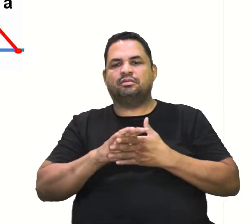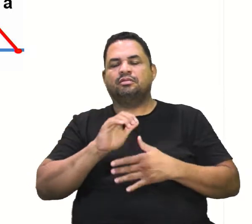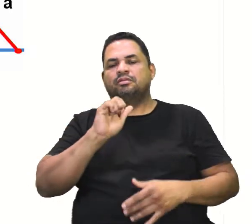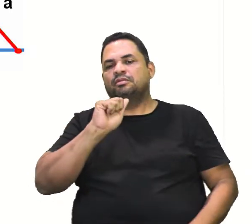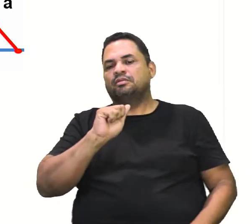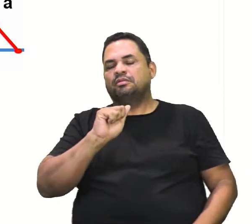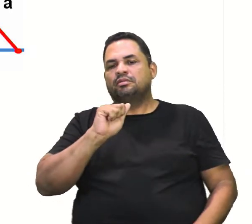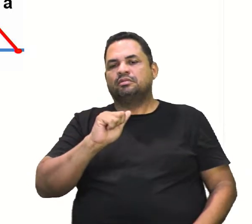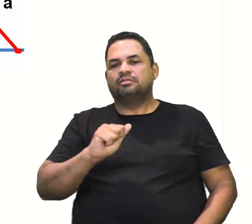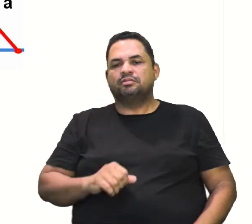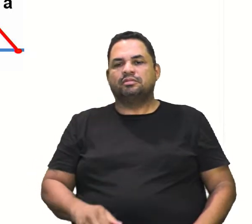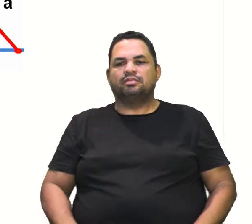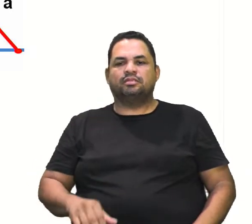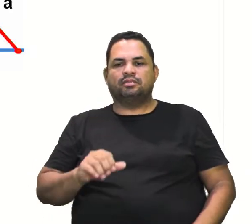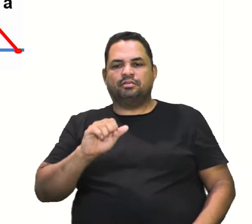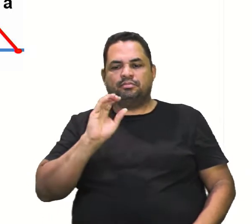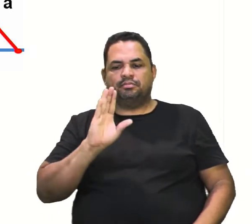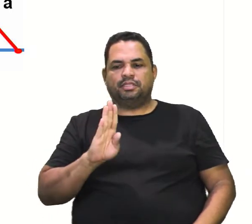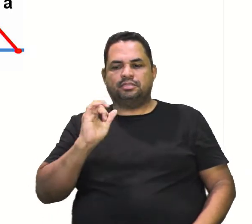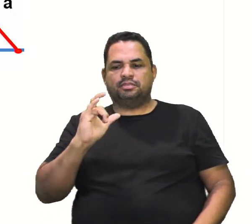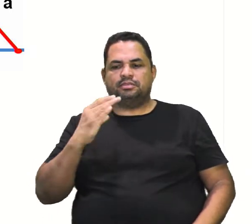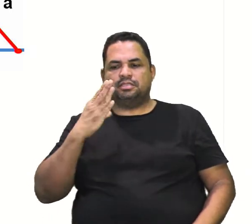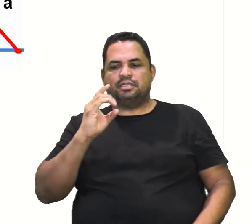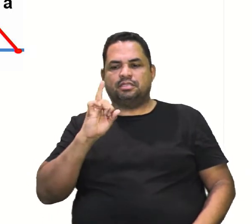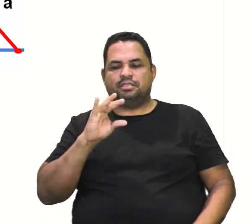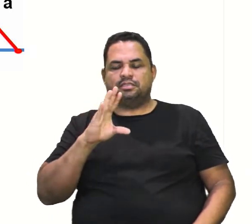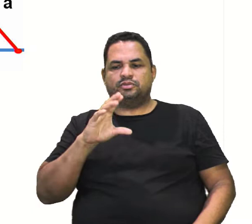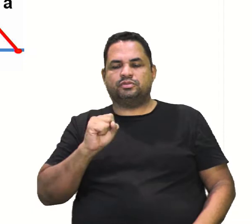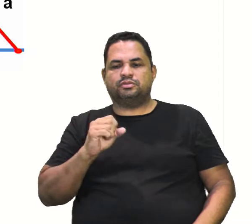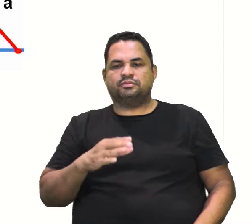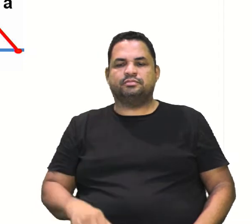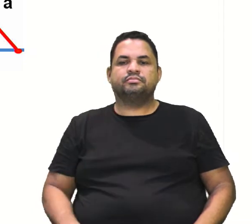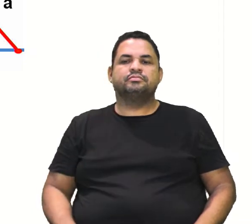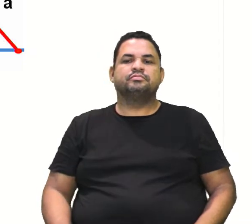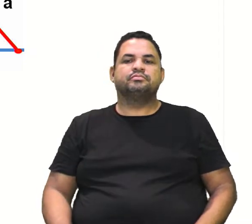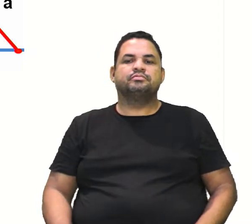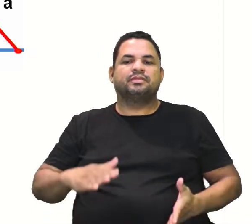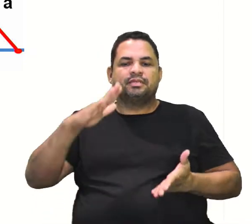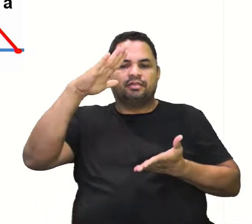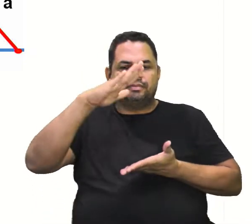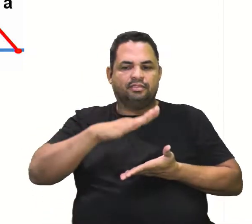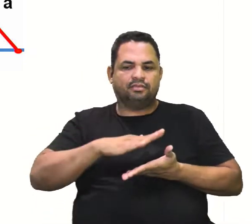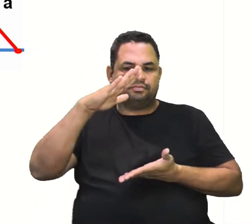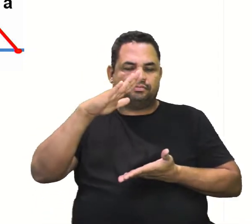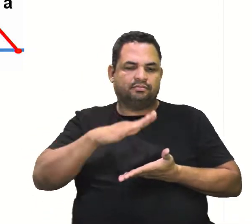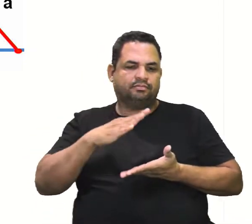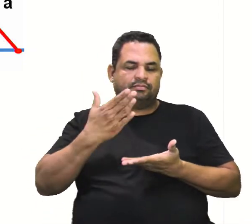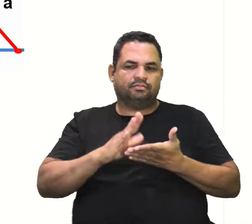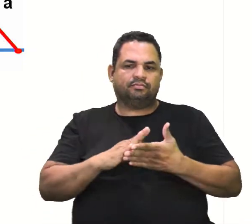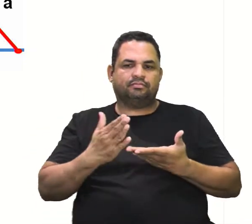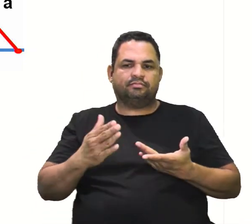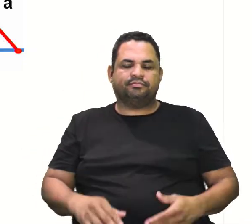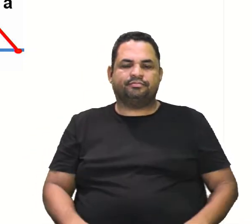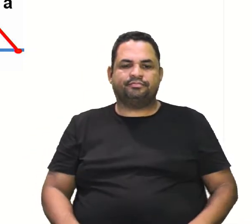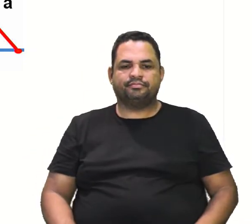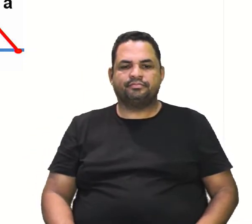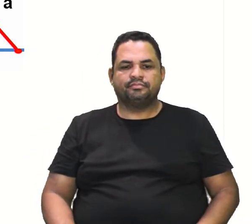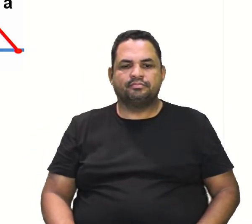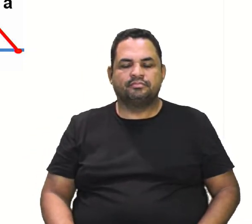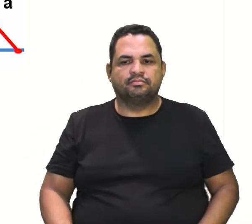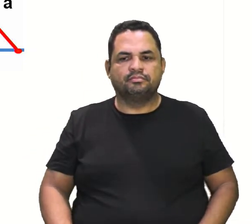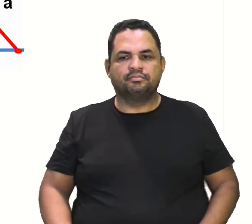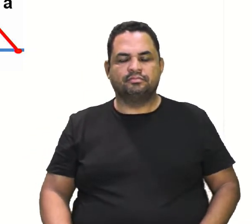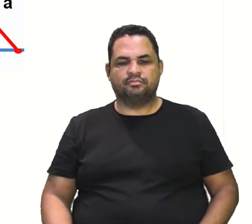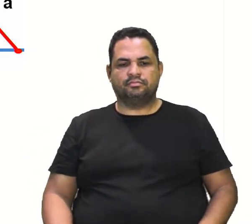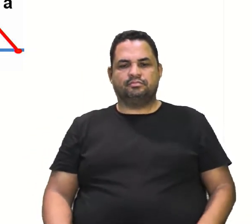hipotenusa e B e C os catetos. Perfeito. Esse B que vai dar o achatamento dela aí, né? Quanto menor o B, mais